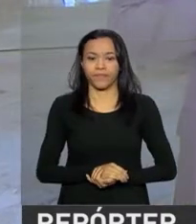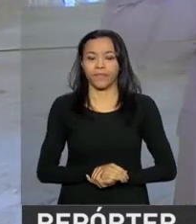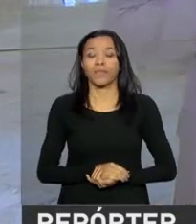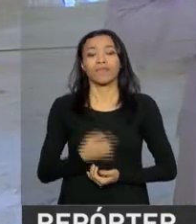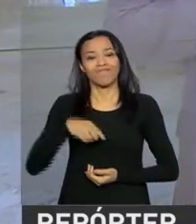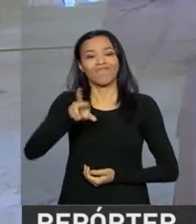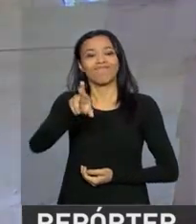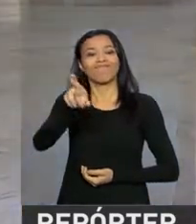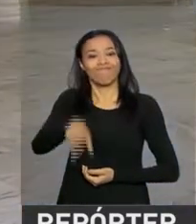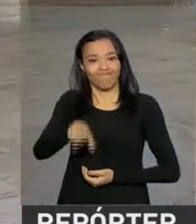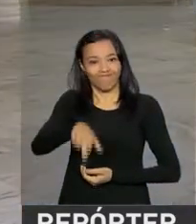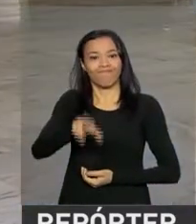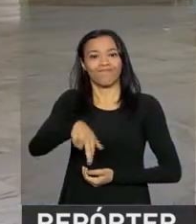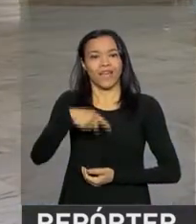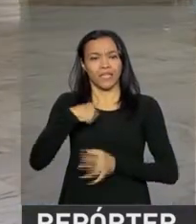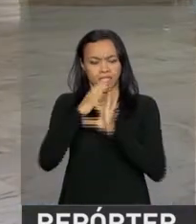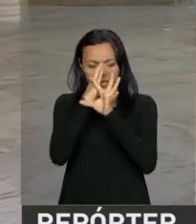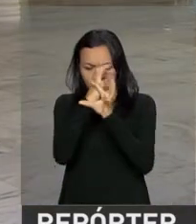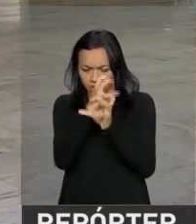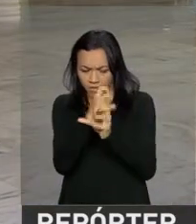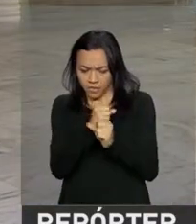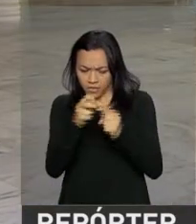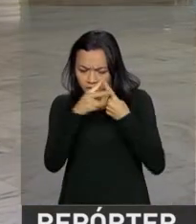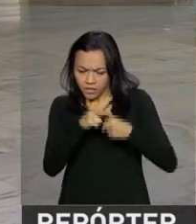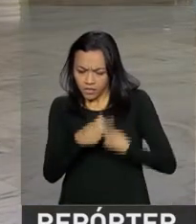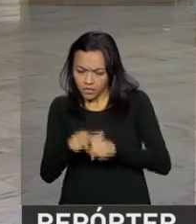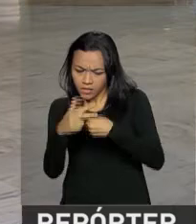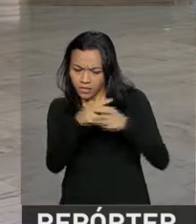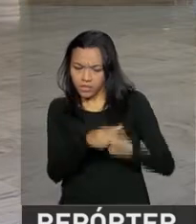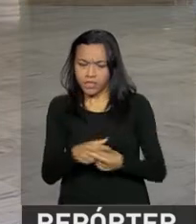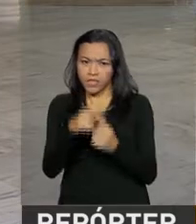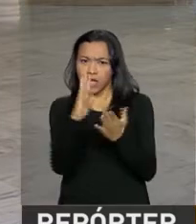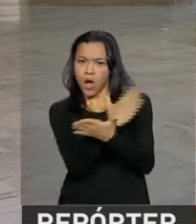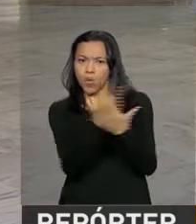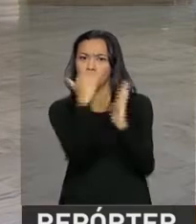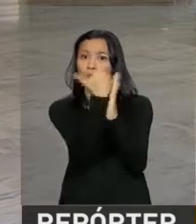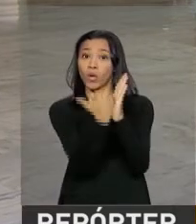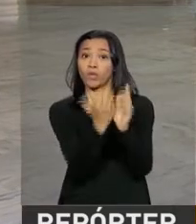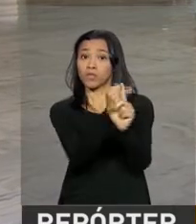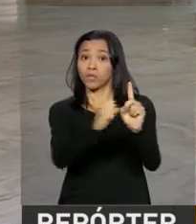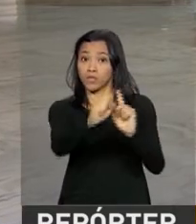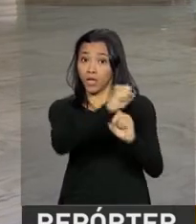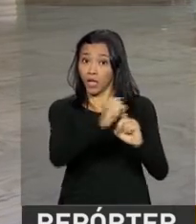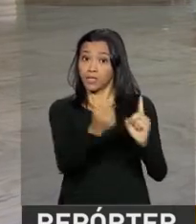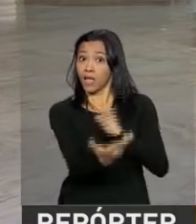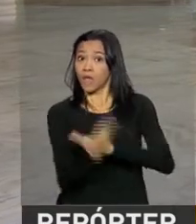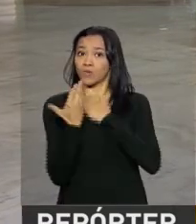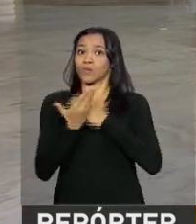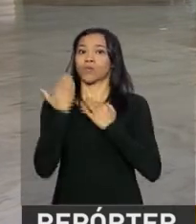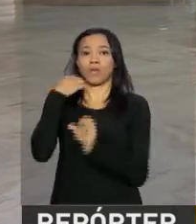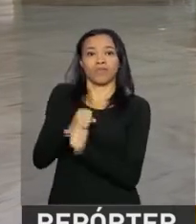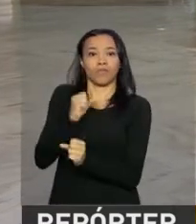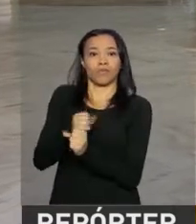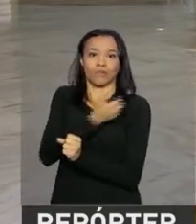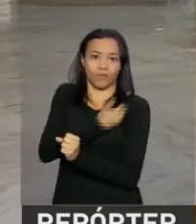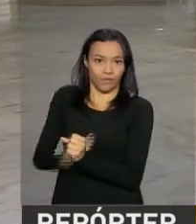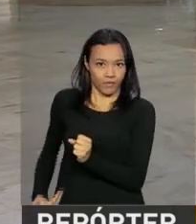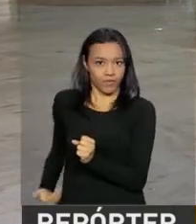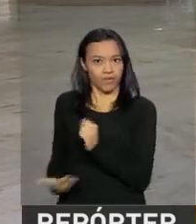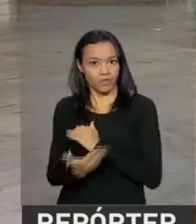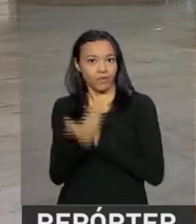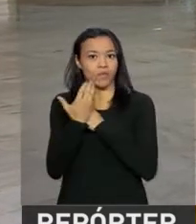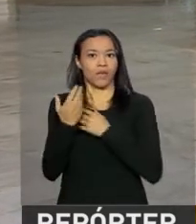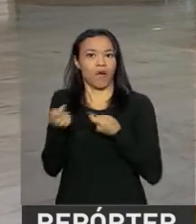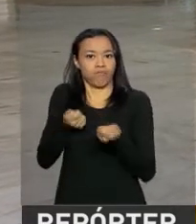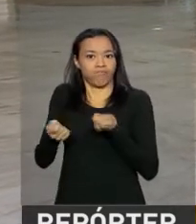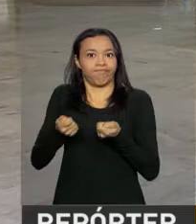Renata, exatamente. Essa revisão aí em alguns programas sociais já tem dado resultados positivos para as contas públicas do país. O Comitê